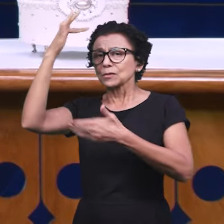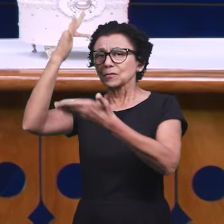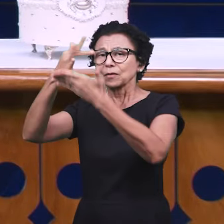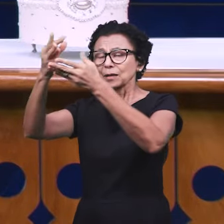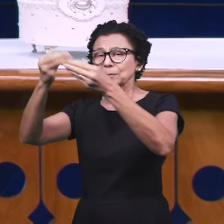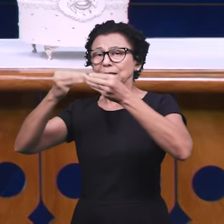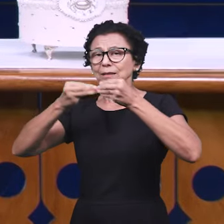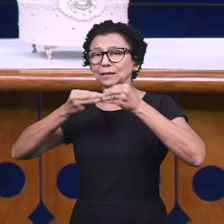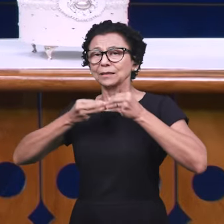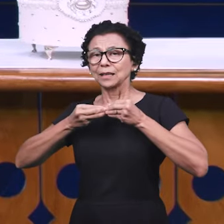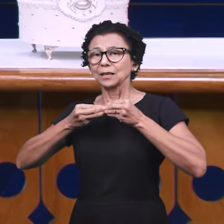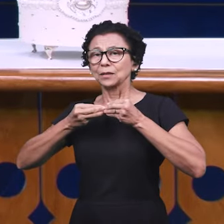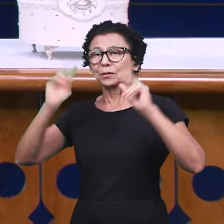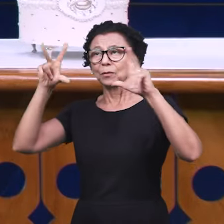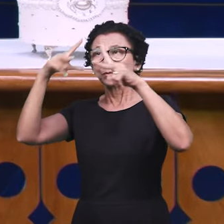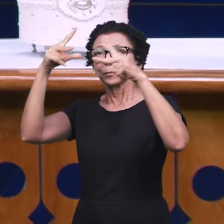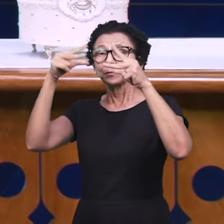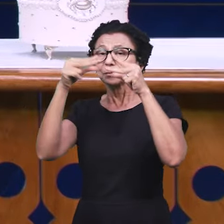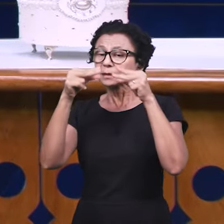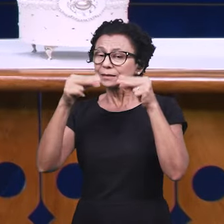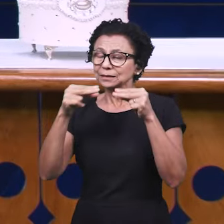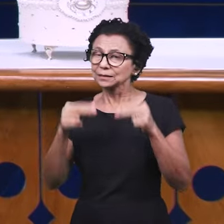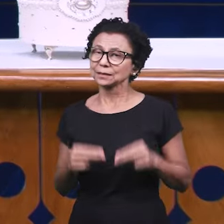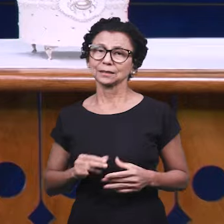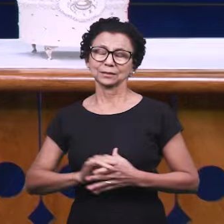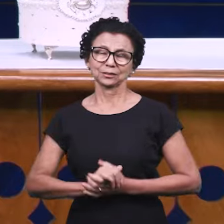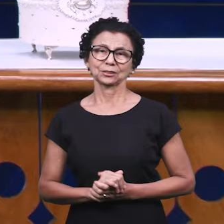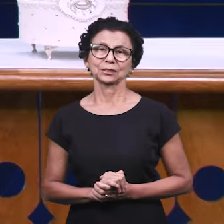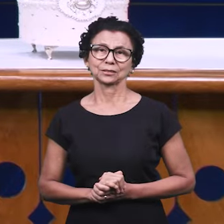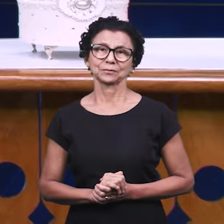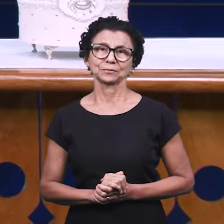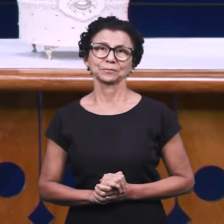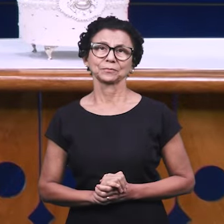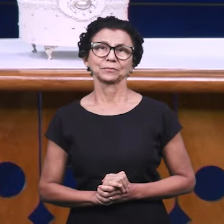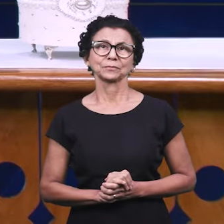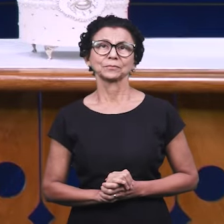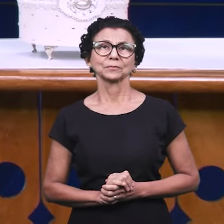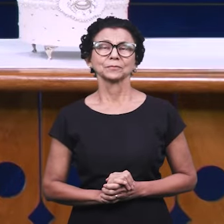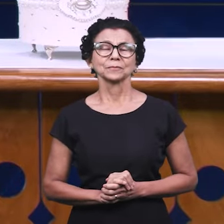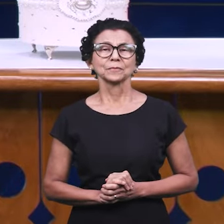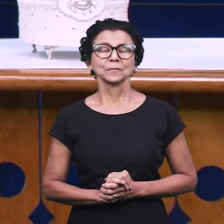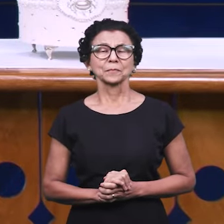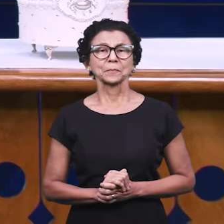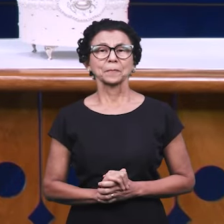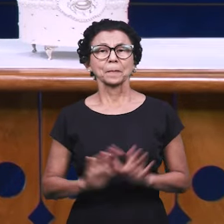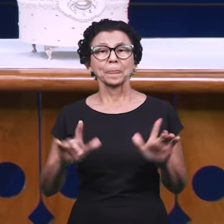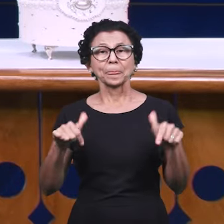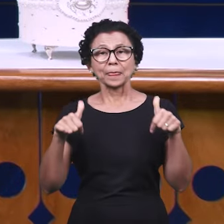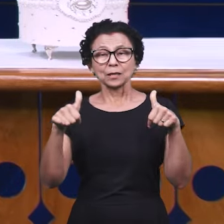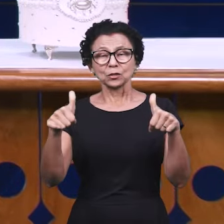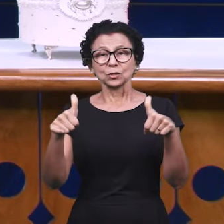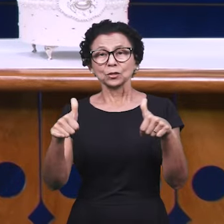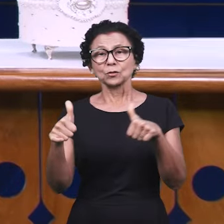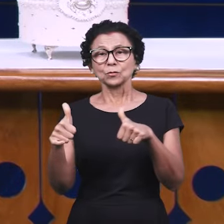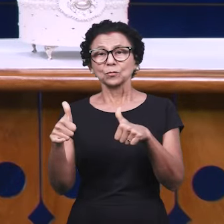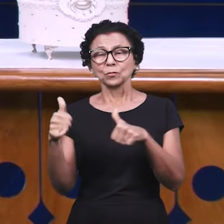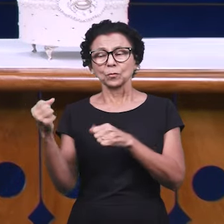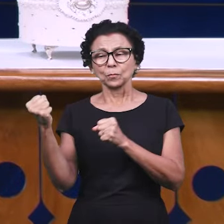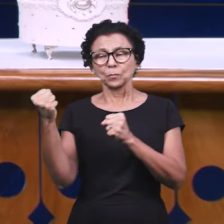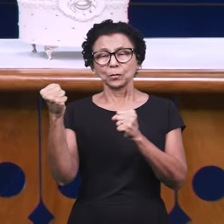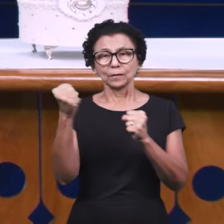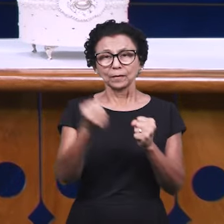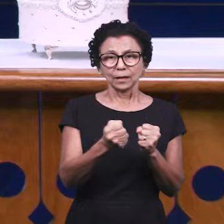graça nós alcançamos por uma operação maravilhosa de Deus em Jesus, na operação do seu Espírito Santo. Então